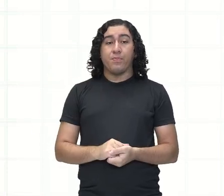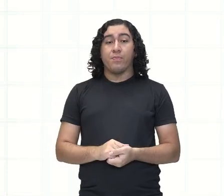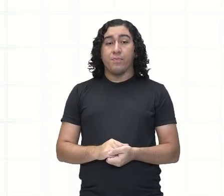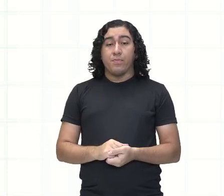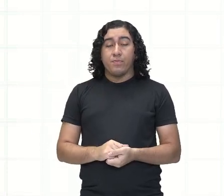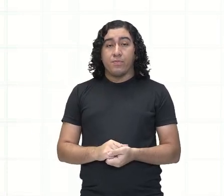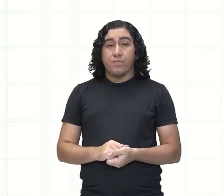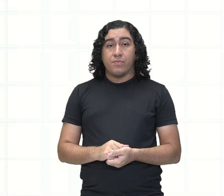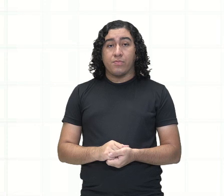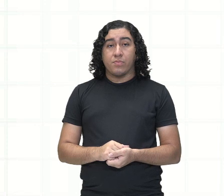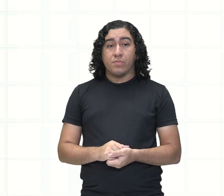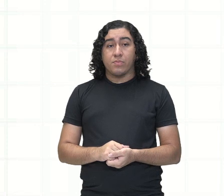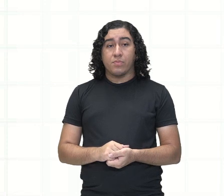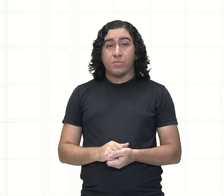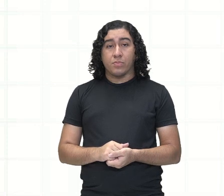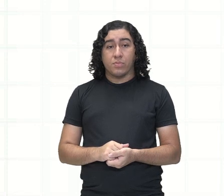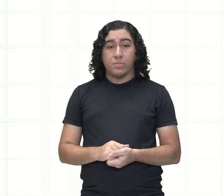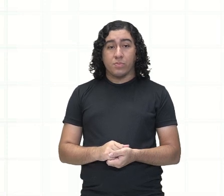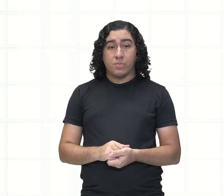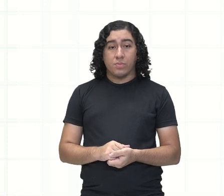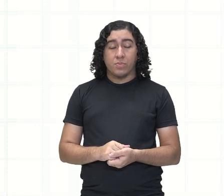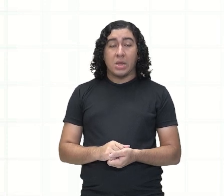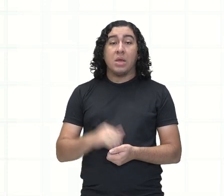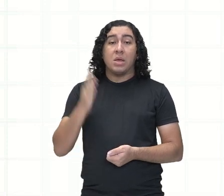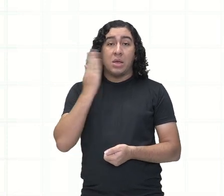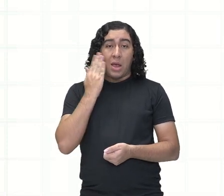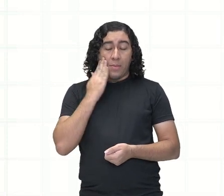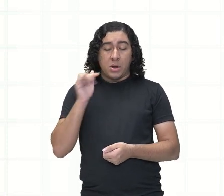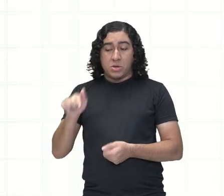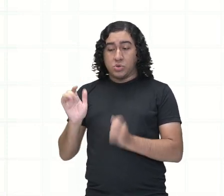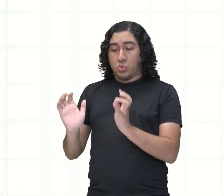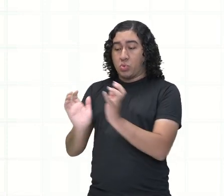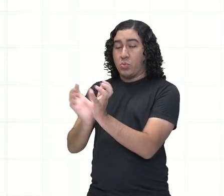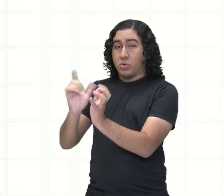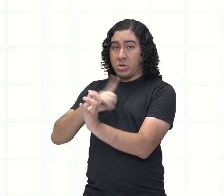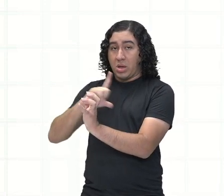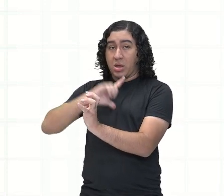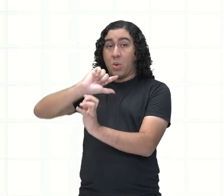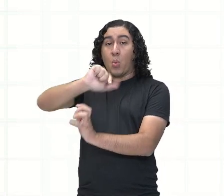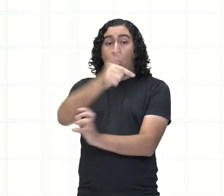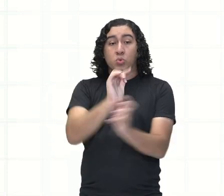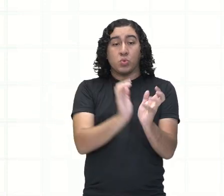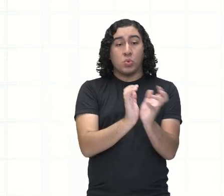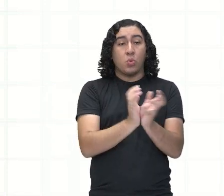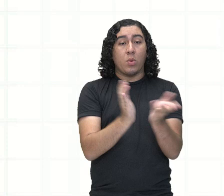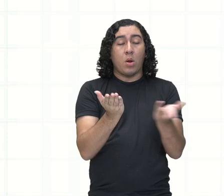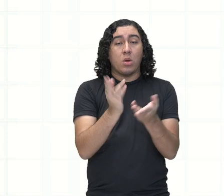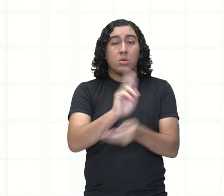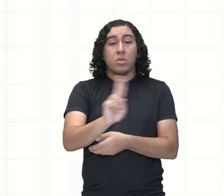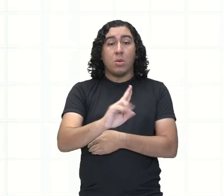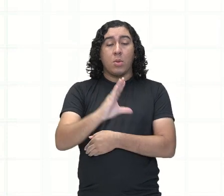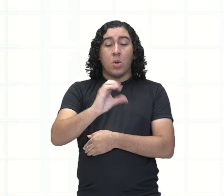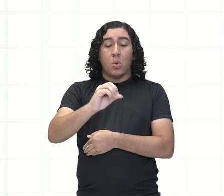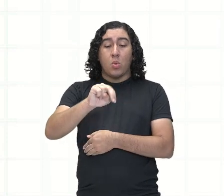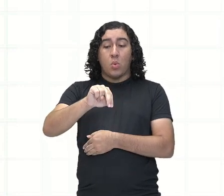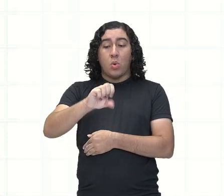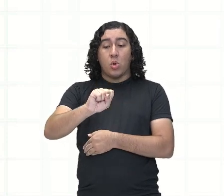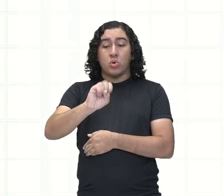vamos ter aqueles que são denominados de consumidores. Os consumidores, eles vão